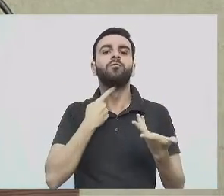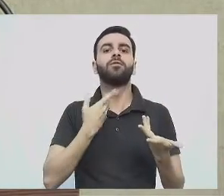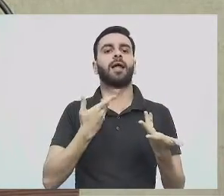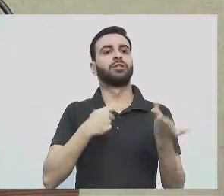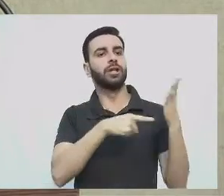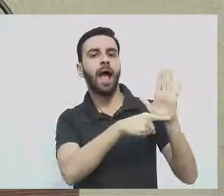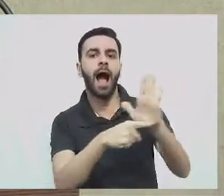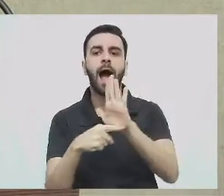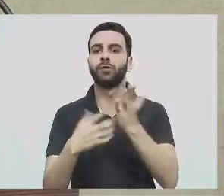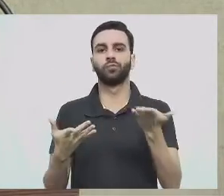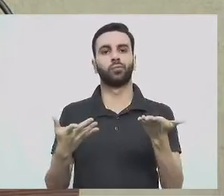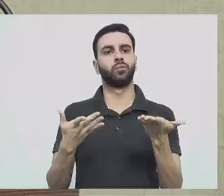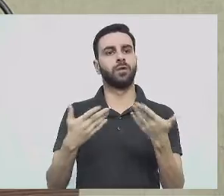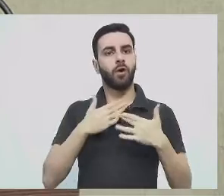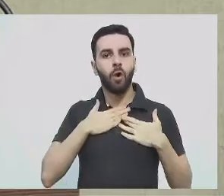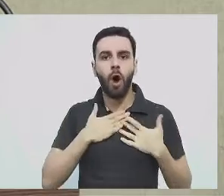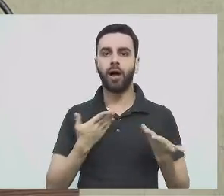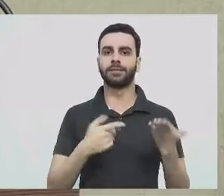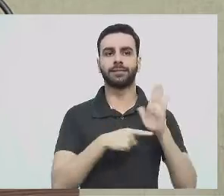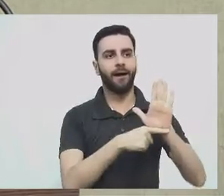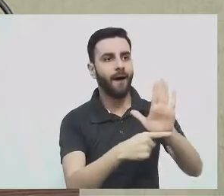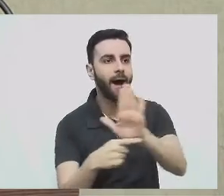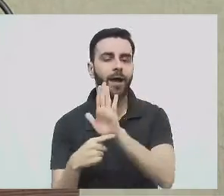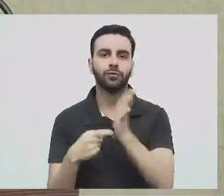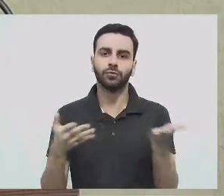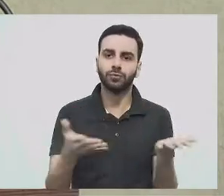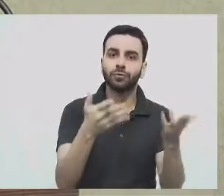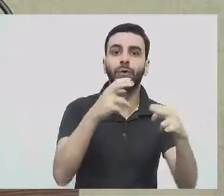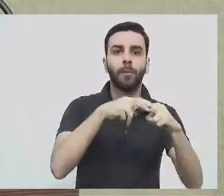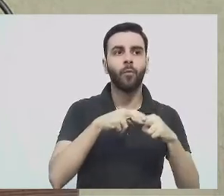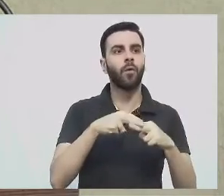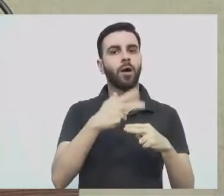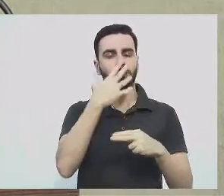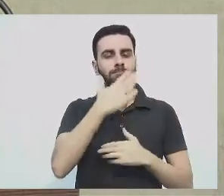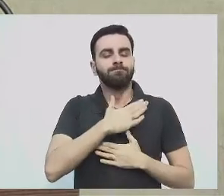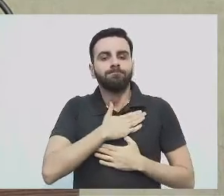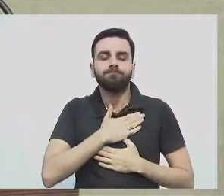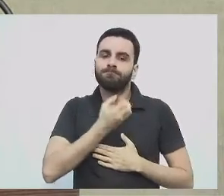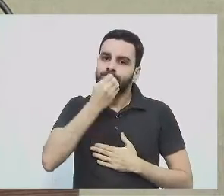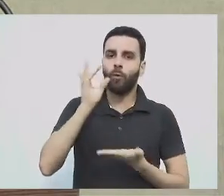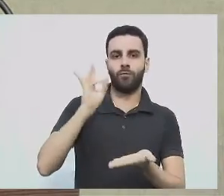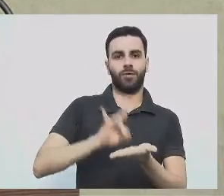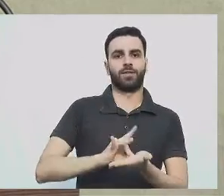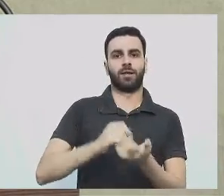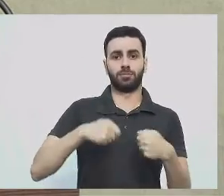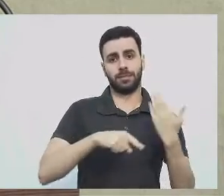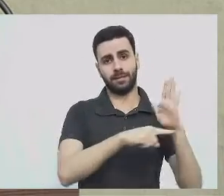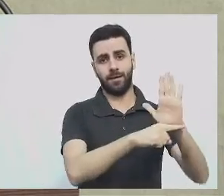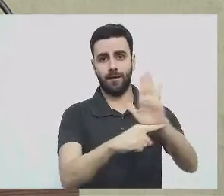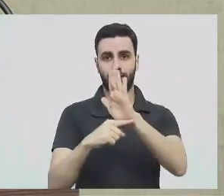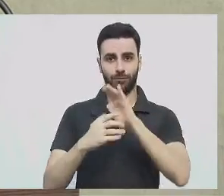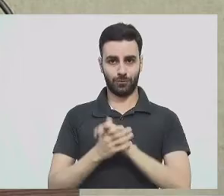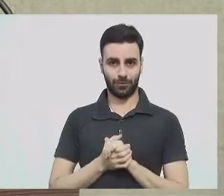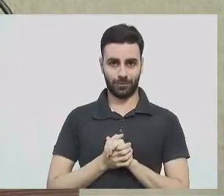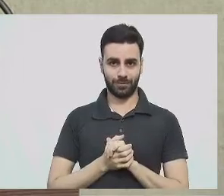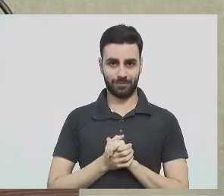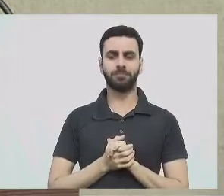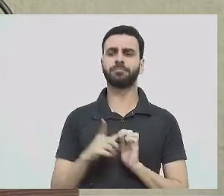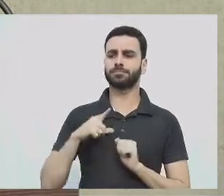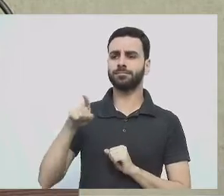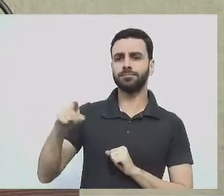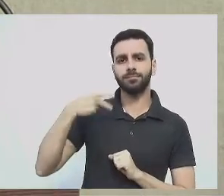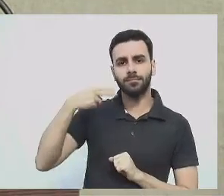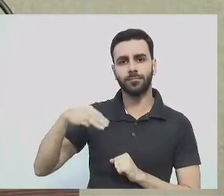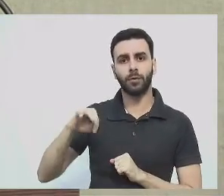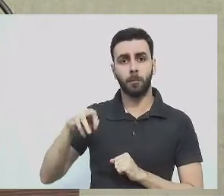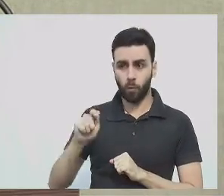vou ajudar mais, mas não aguenta. Na hora que a pessoa chega, a gente acaba ajudando, porque o coração da gente é bom. E a gente tem que fazer isso mesmo. Está tá aqui o nosso companheiro Montanha,